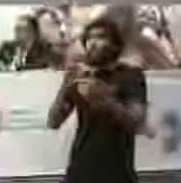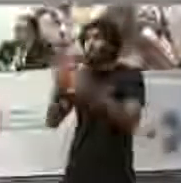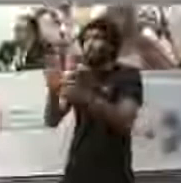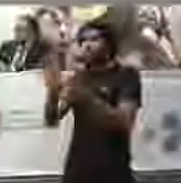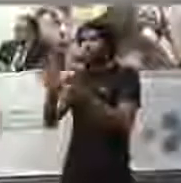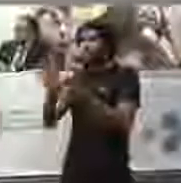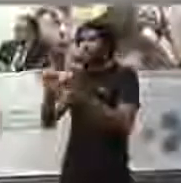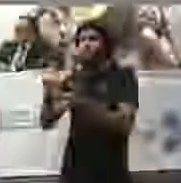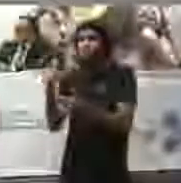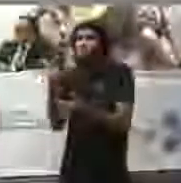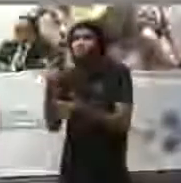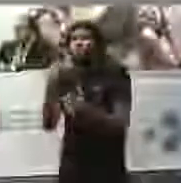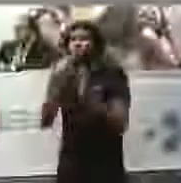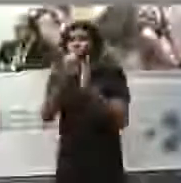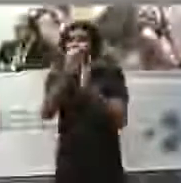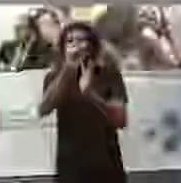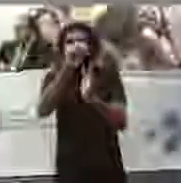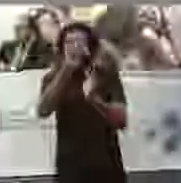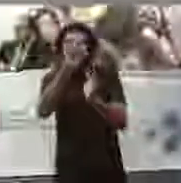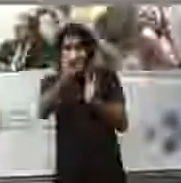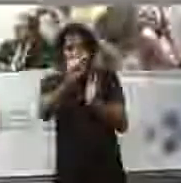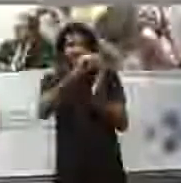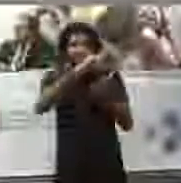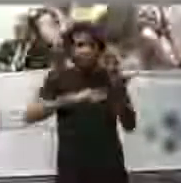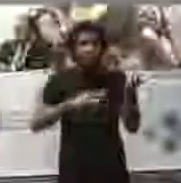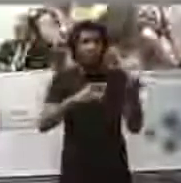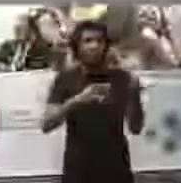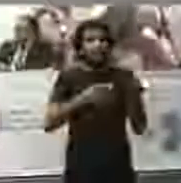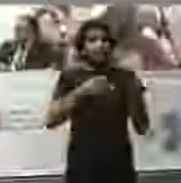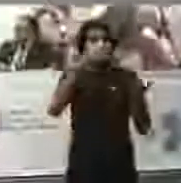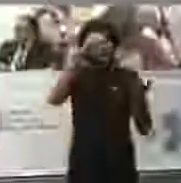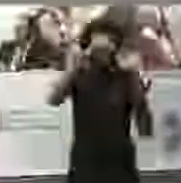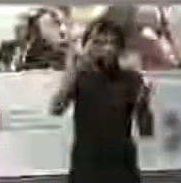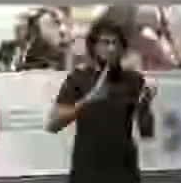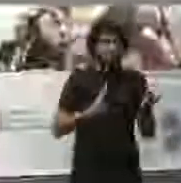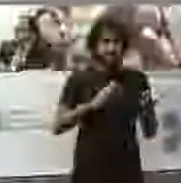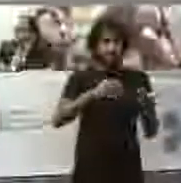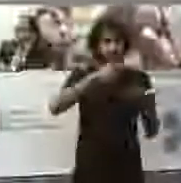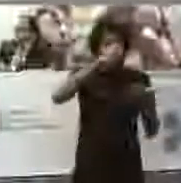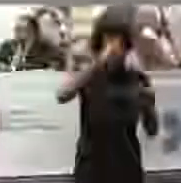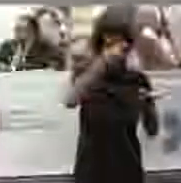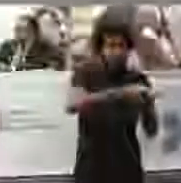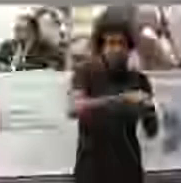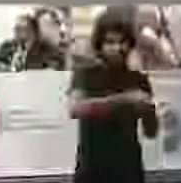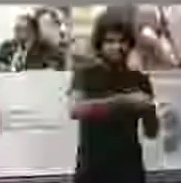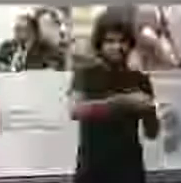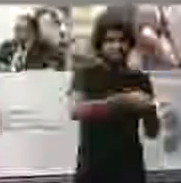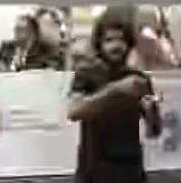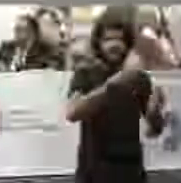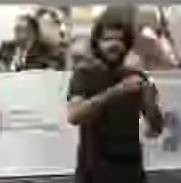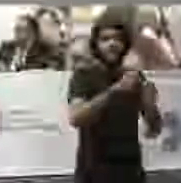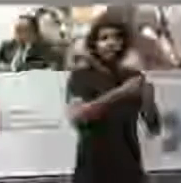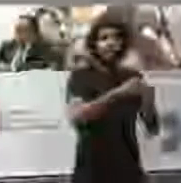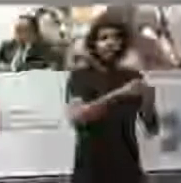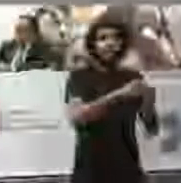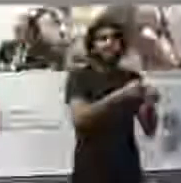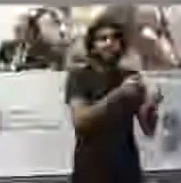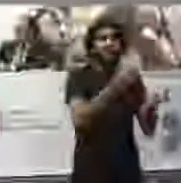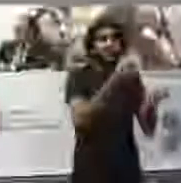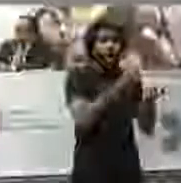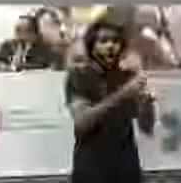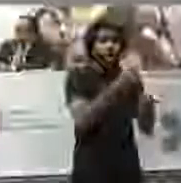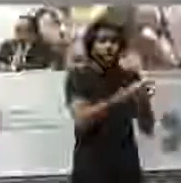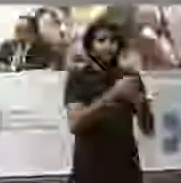nenhuma ata de registro de preço no brasil vigente que cubra aquele aquele fornecimento então eu tenho que sair